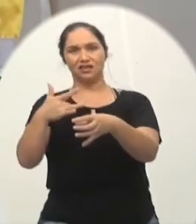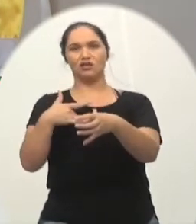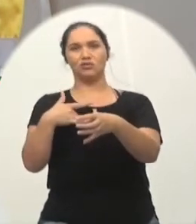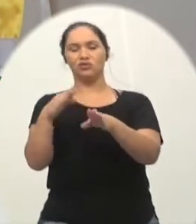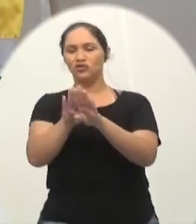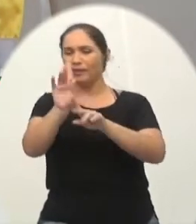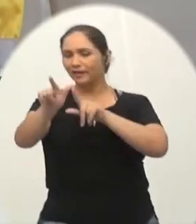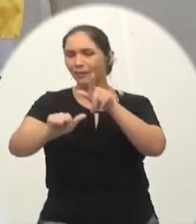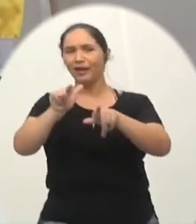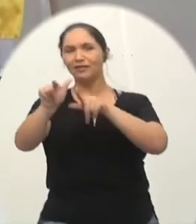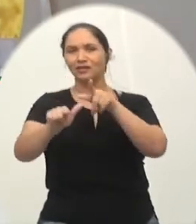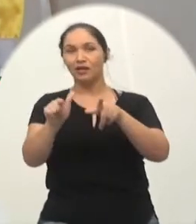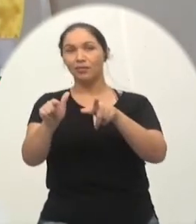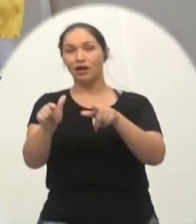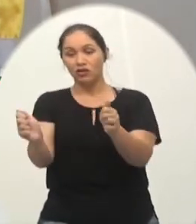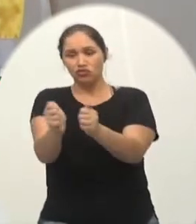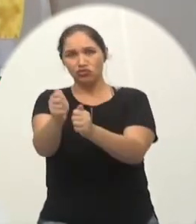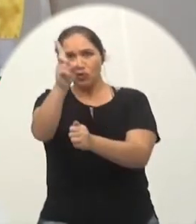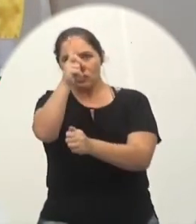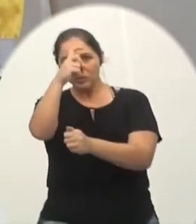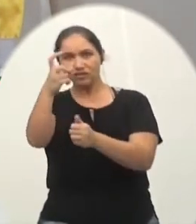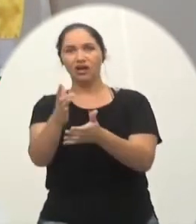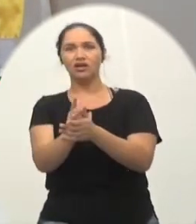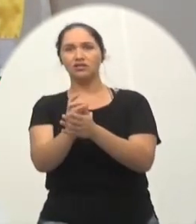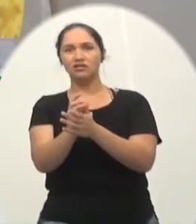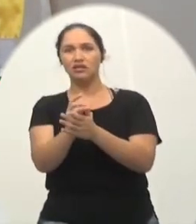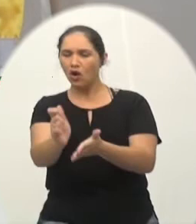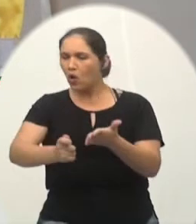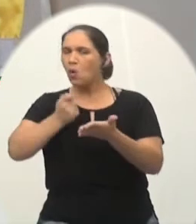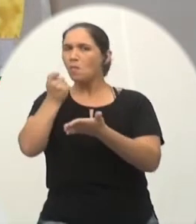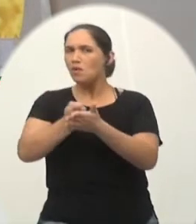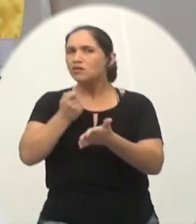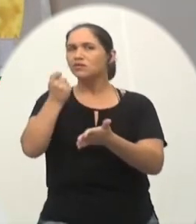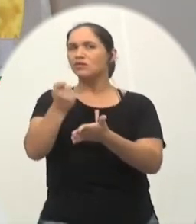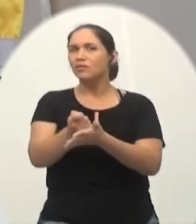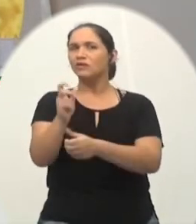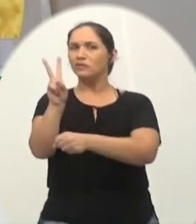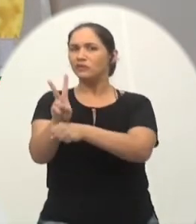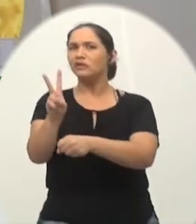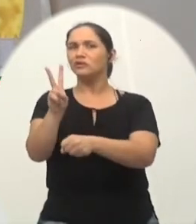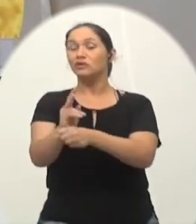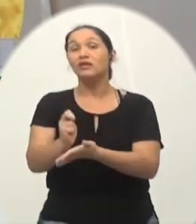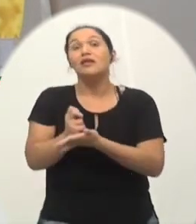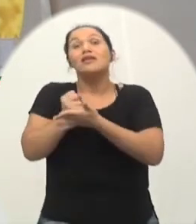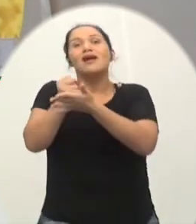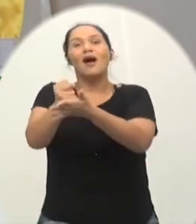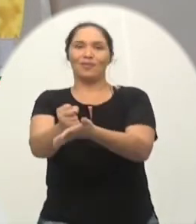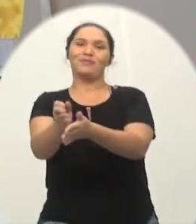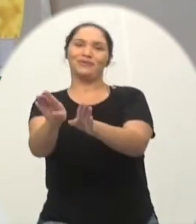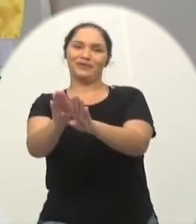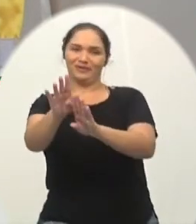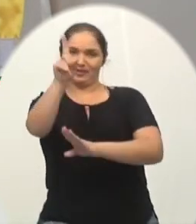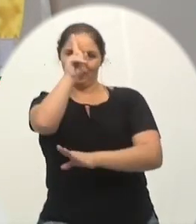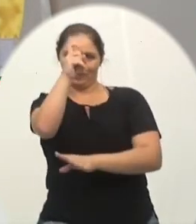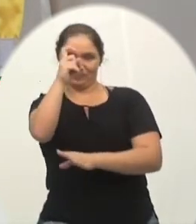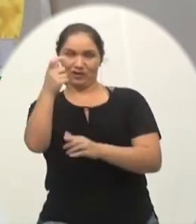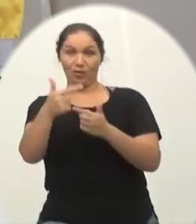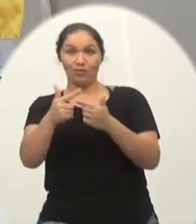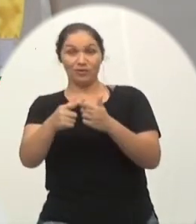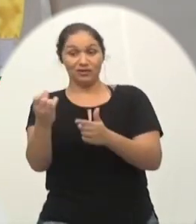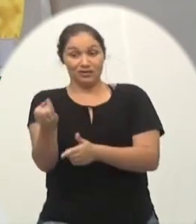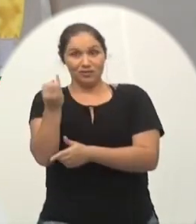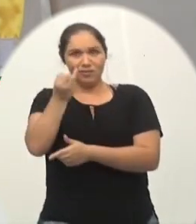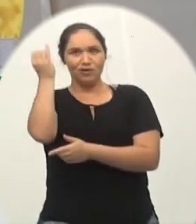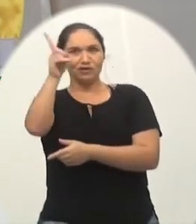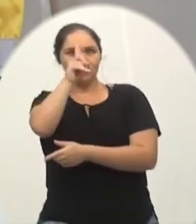que nós trabalhamos dentro dos hospitais, cobrando, fiscalizando, apoiando os hospitais tão importantes que nós temos aqui da região, que é o Hospital